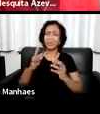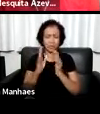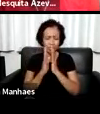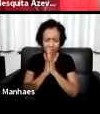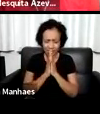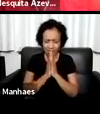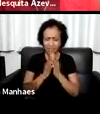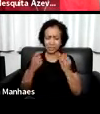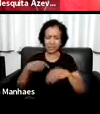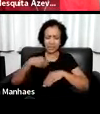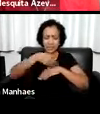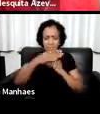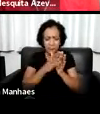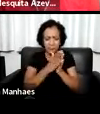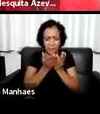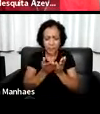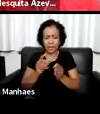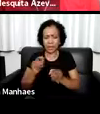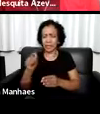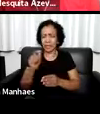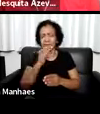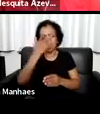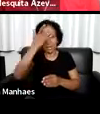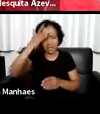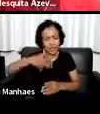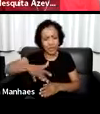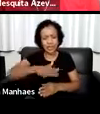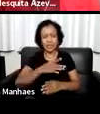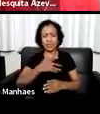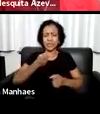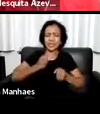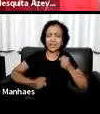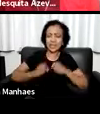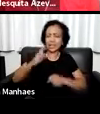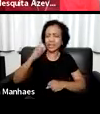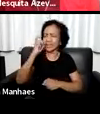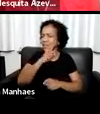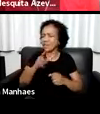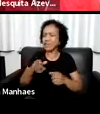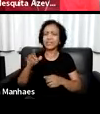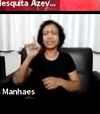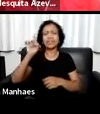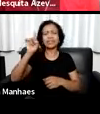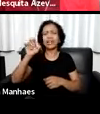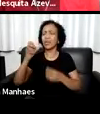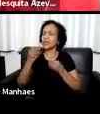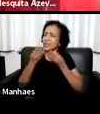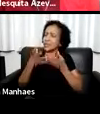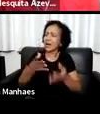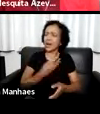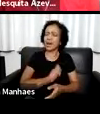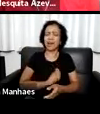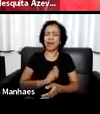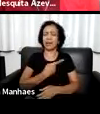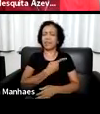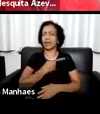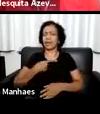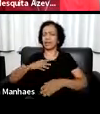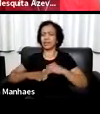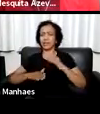palavra no contexto de dor, de incerteza, de ansiedade. Ó Deus, reveste o ministério pastoral batista, Pai, com a